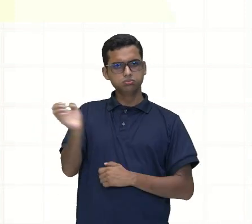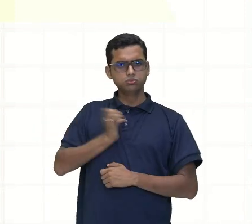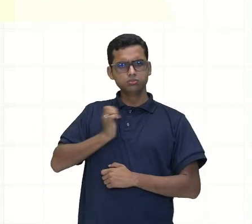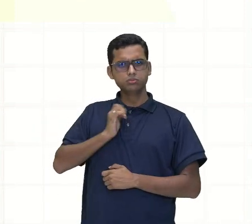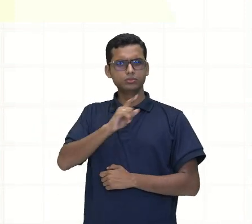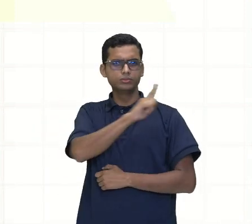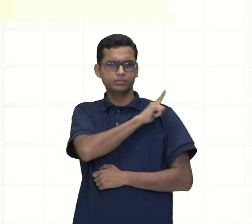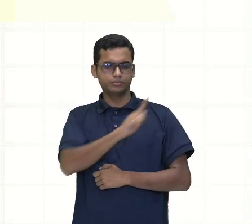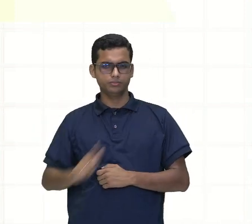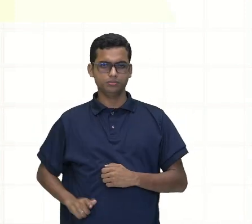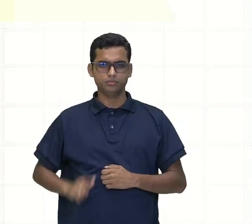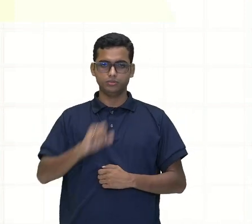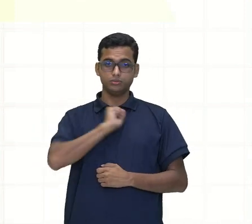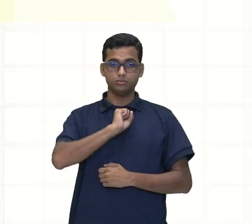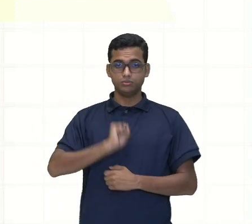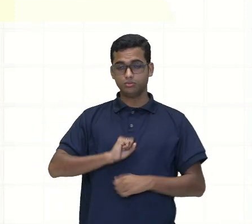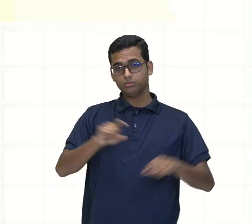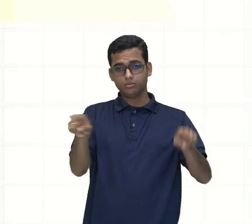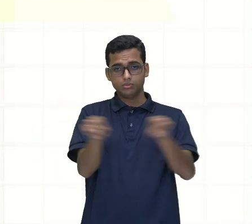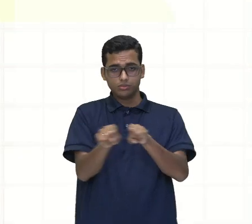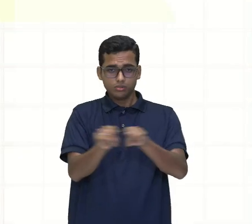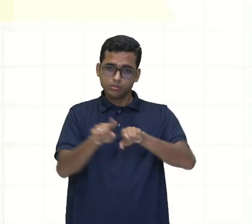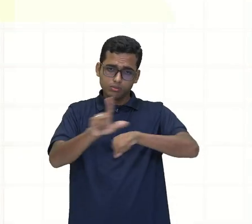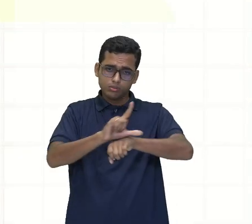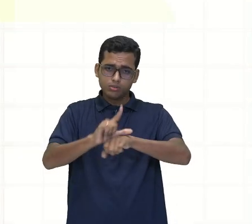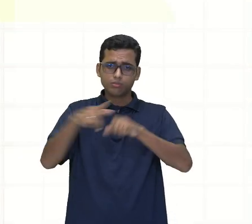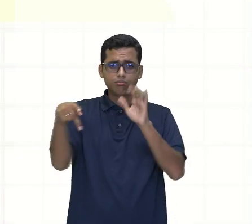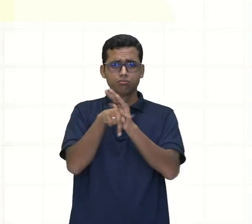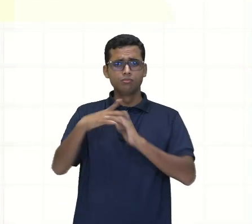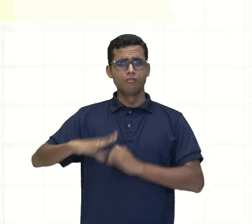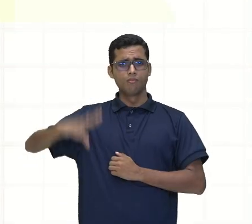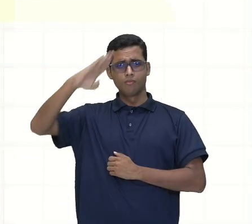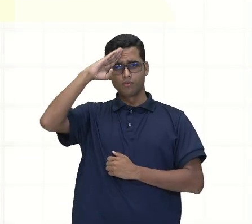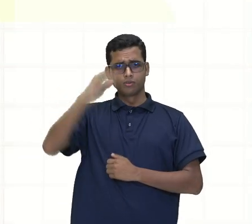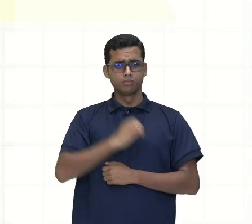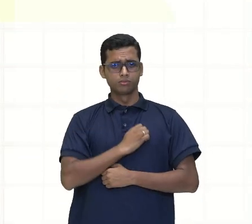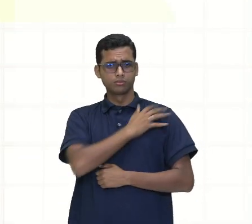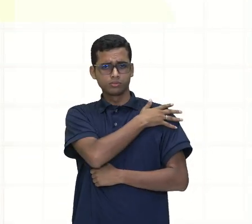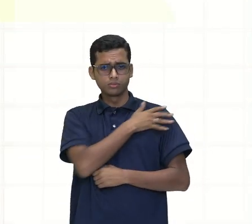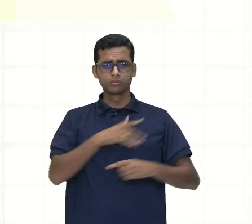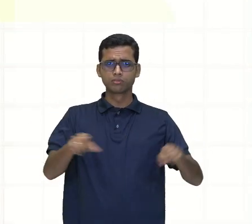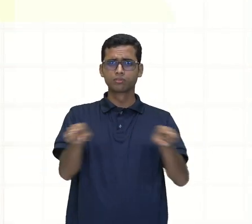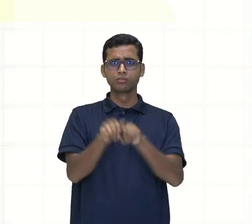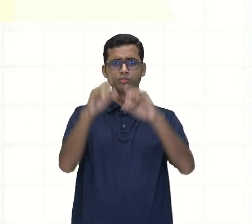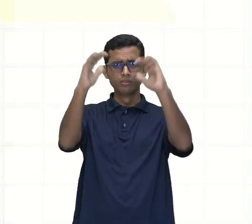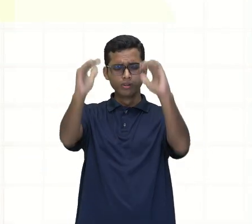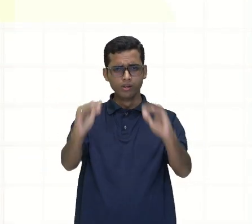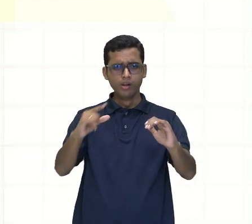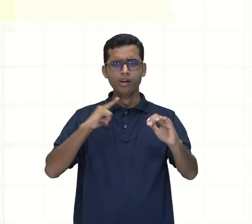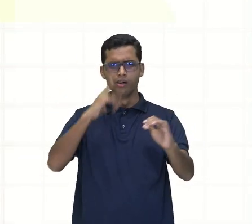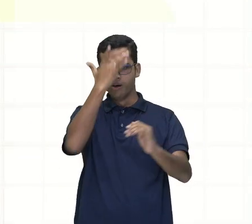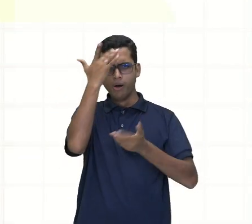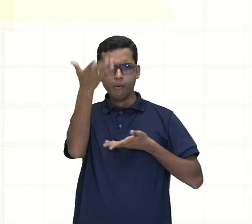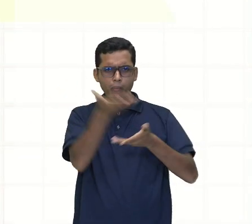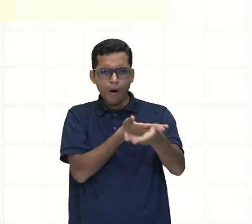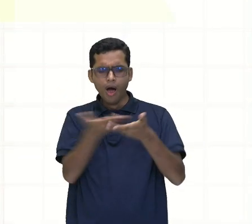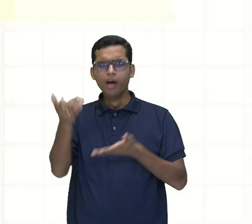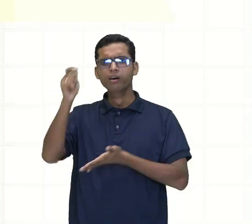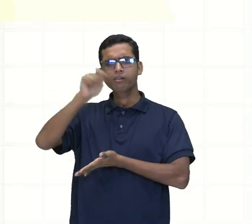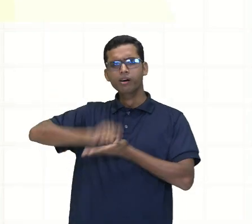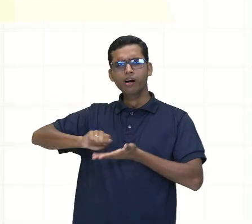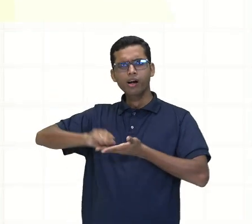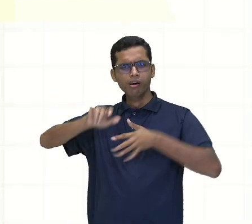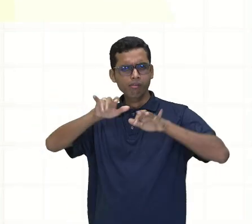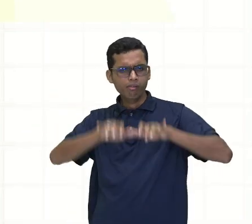governantes, sacerdotes e chefes militares. Abaixo deles, nós temos os intermediários, com os